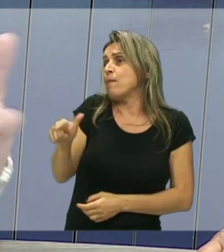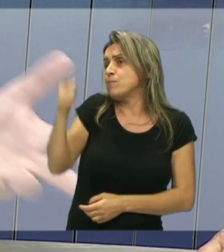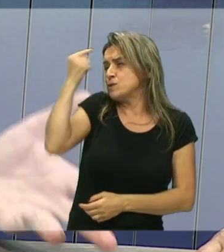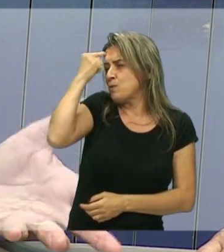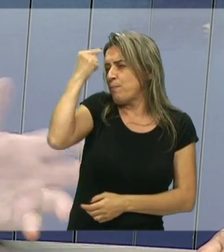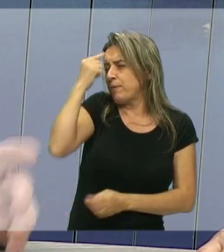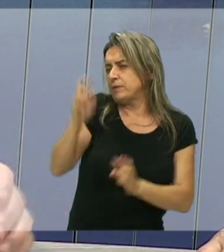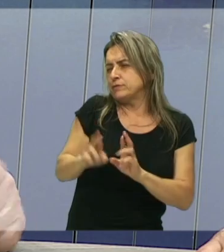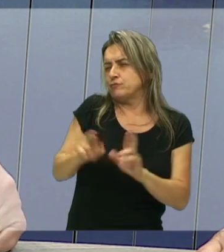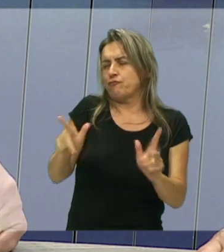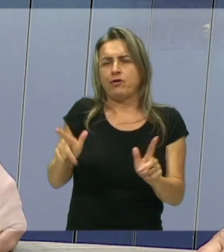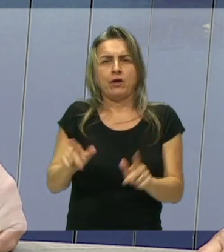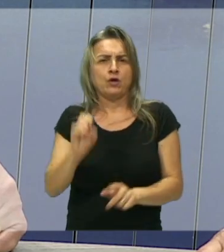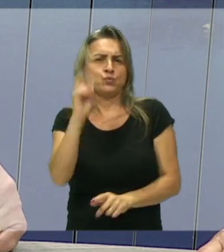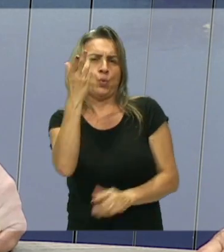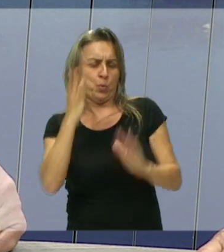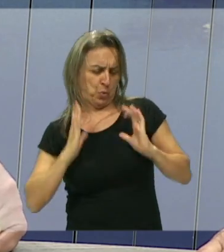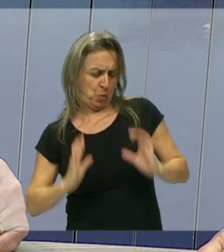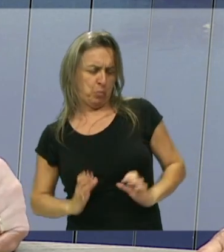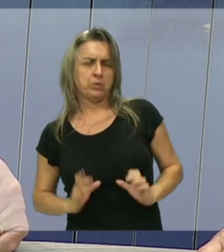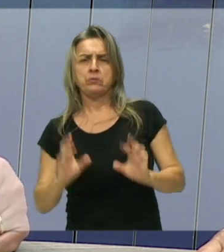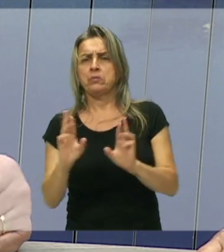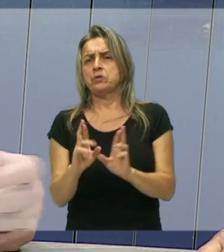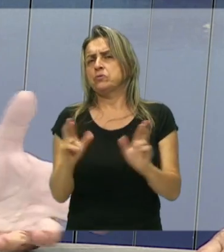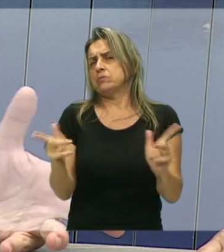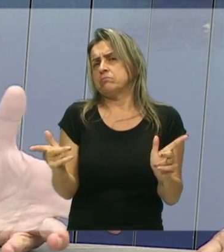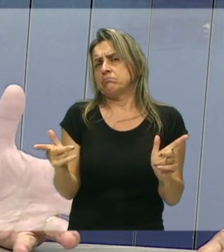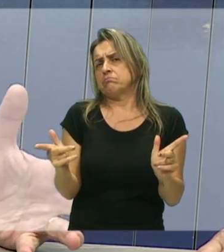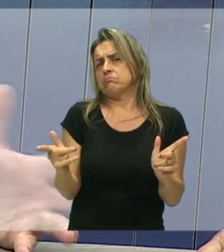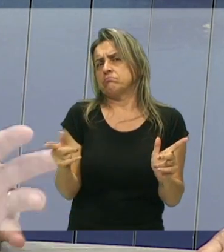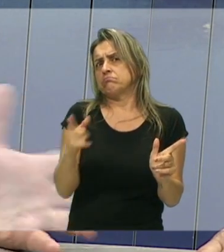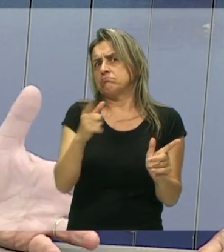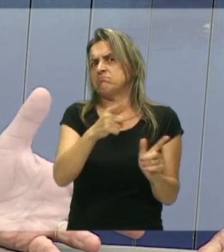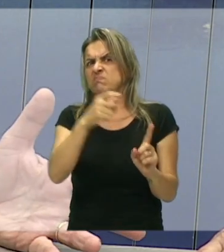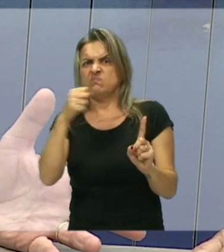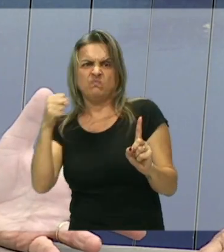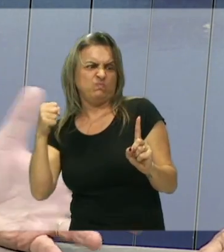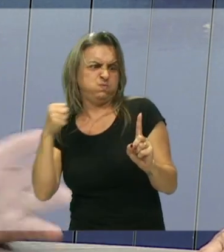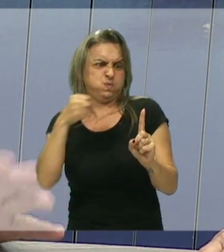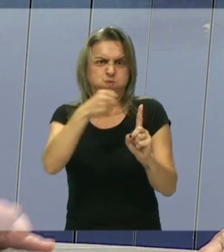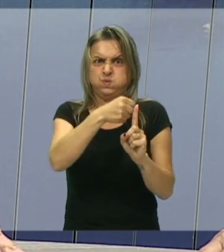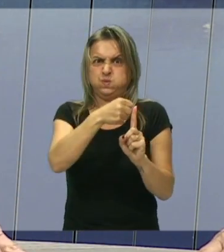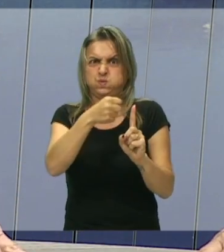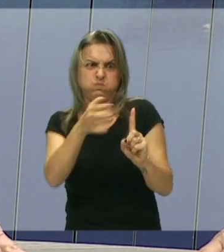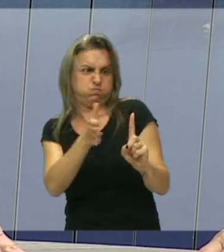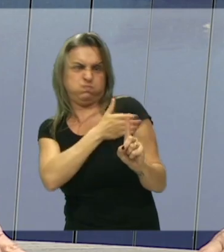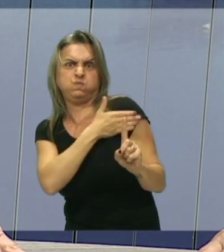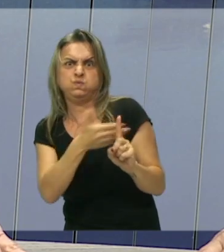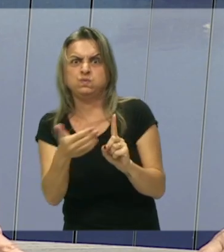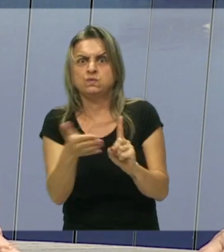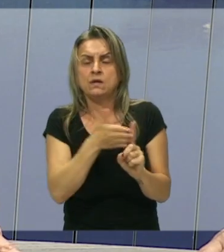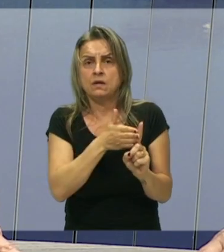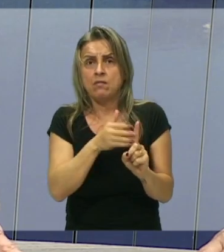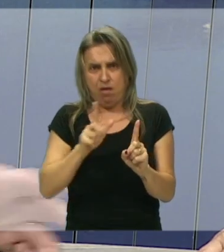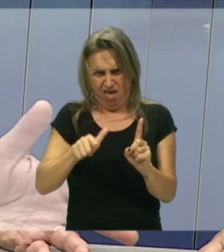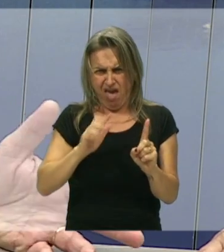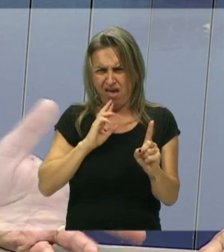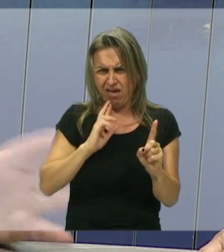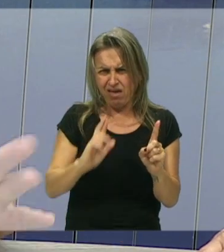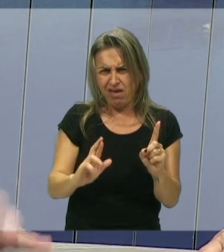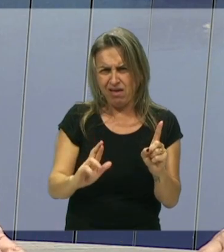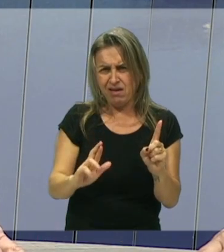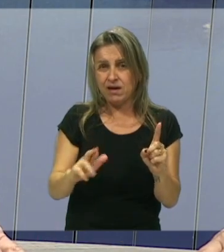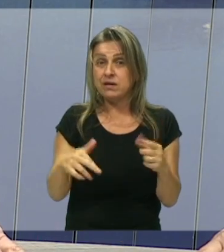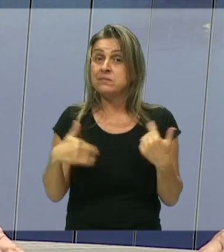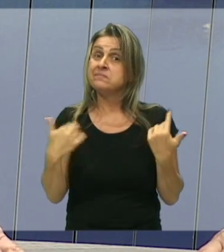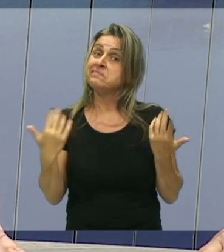se comporta exatamente do jeito que você pensa, que daí a agressão passa a ser a solução. Aí você